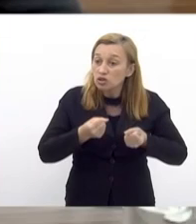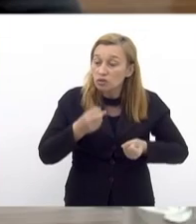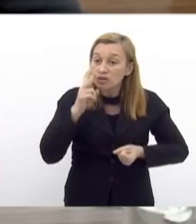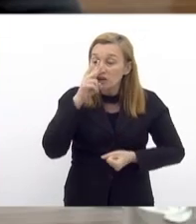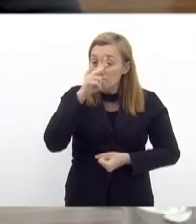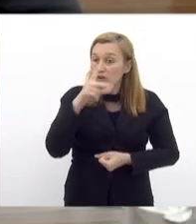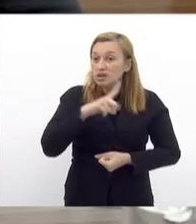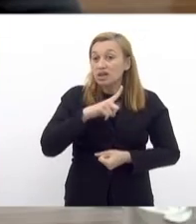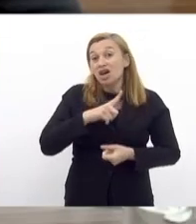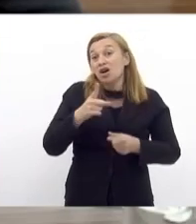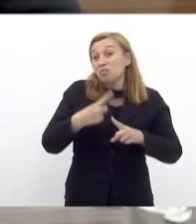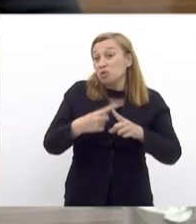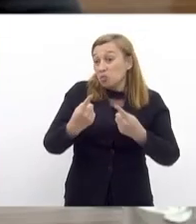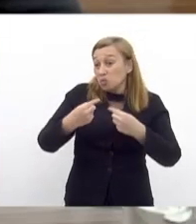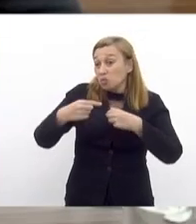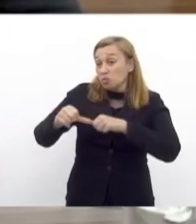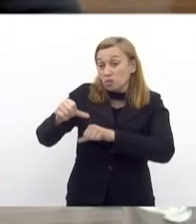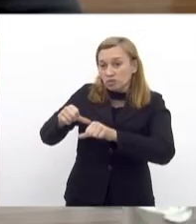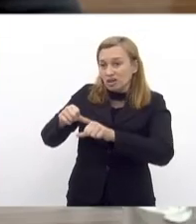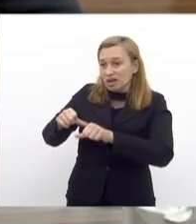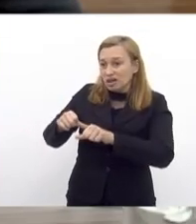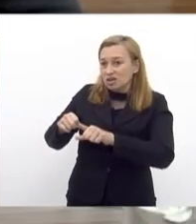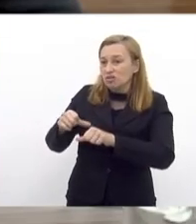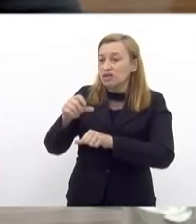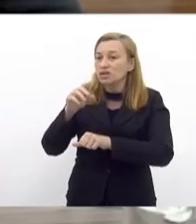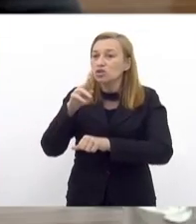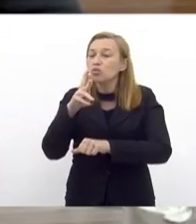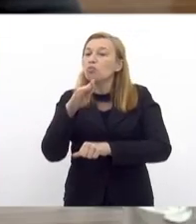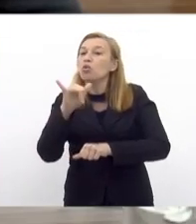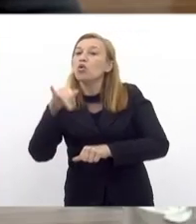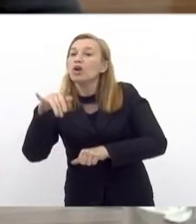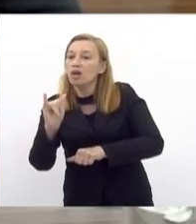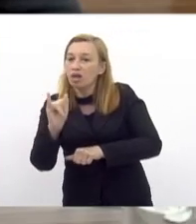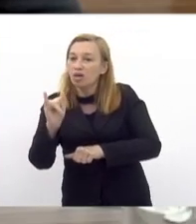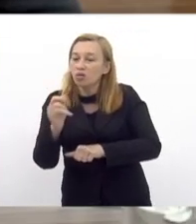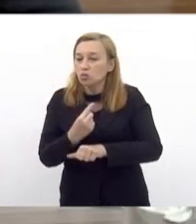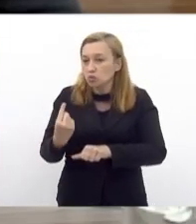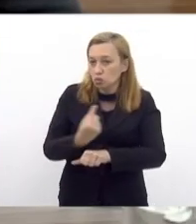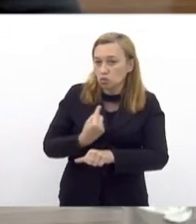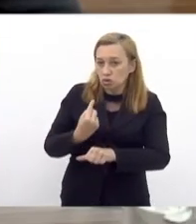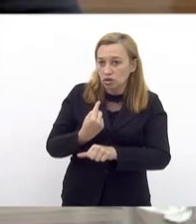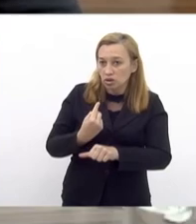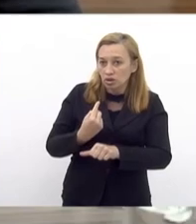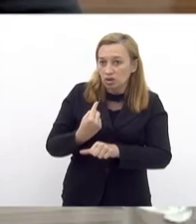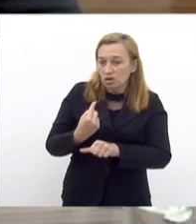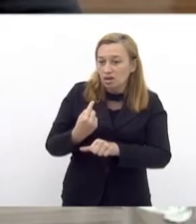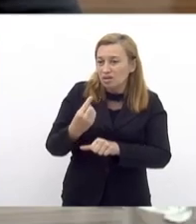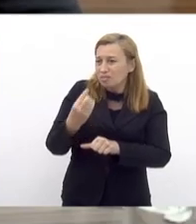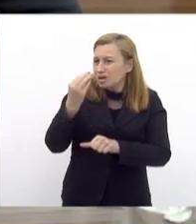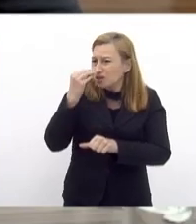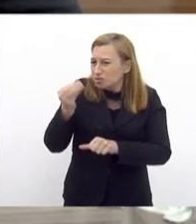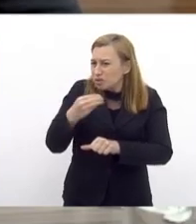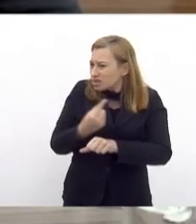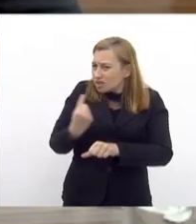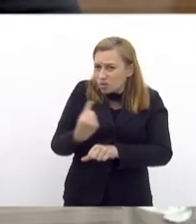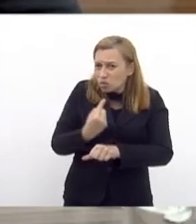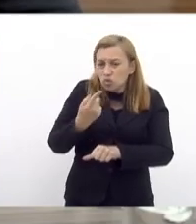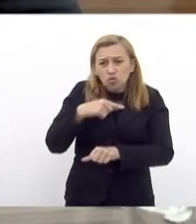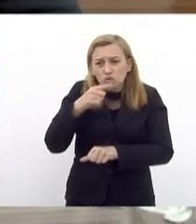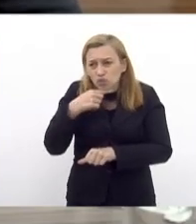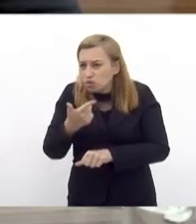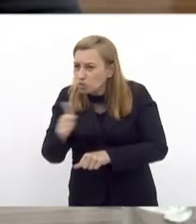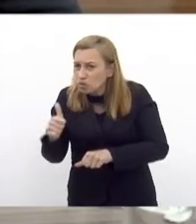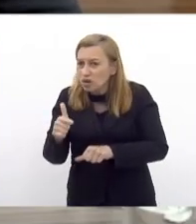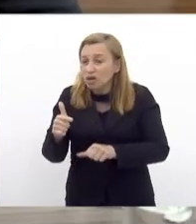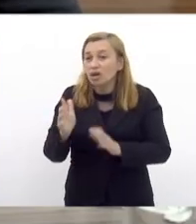contrário, meu irmão, eles estão fazendo bullying conosco. Esse formato é para abusar da gente, não tenha dúvida. Né?